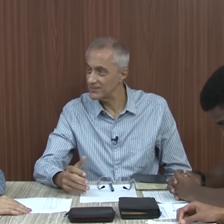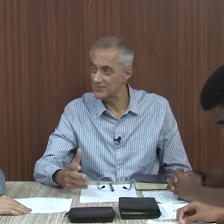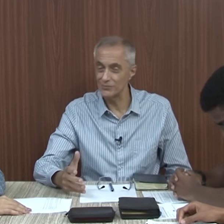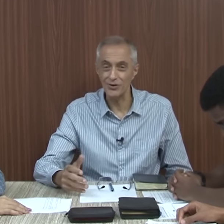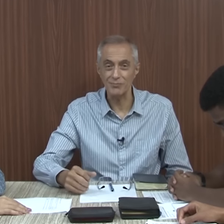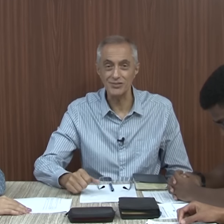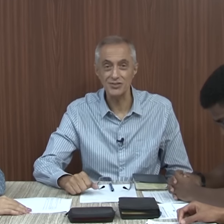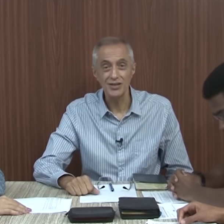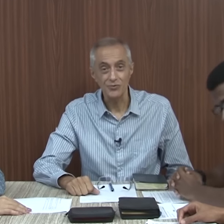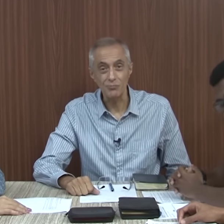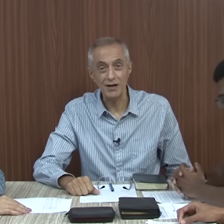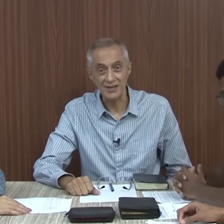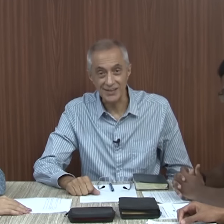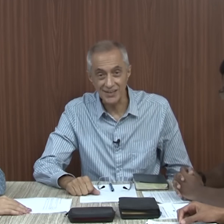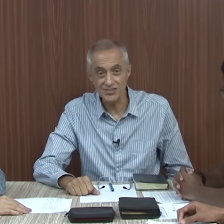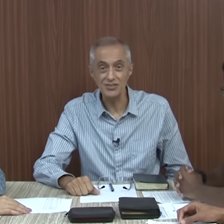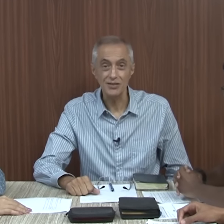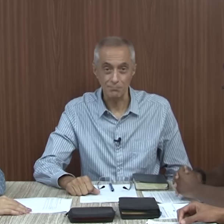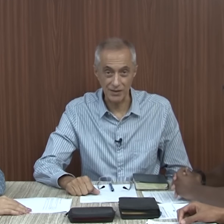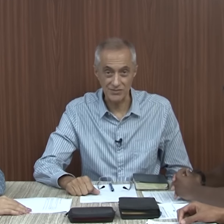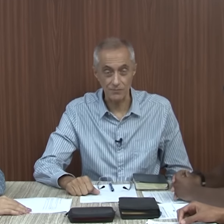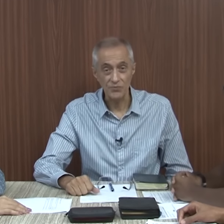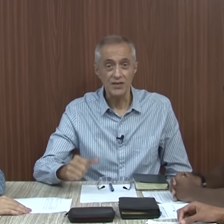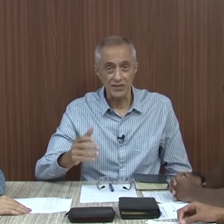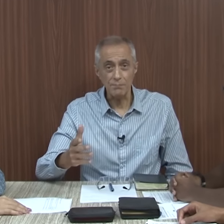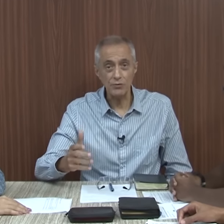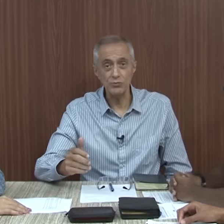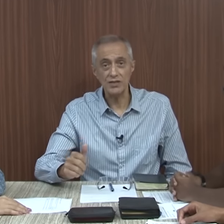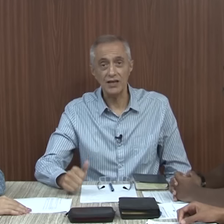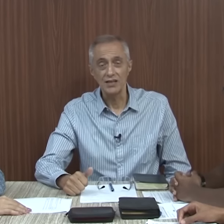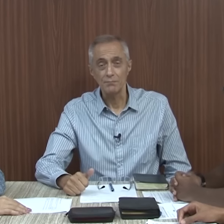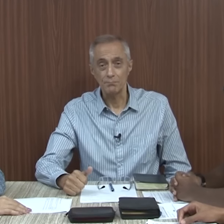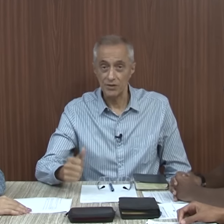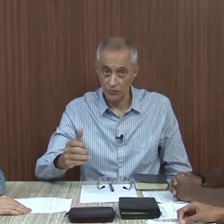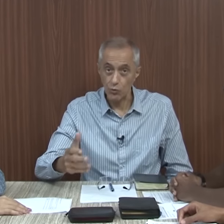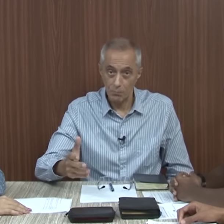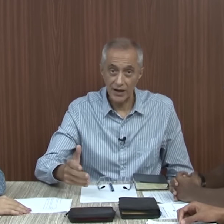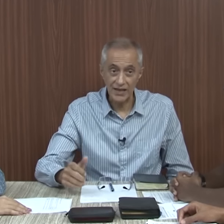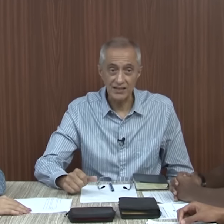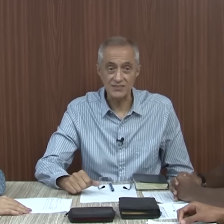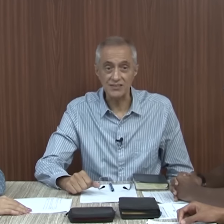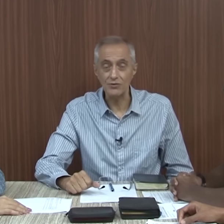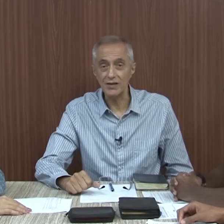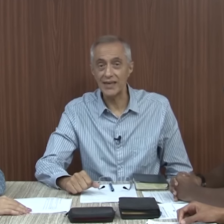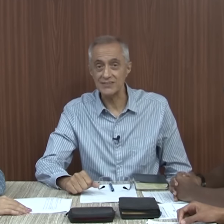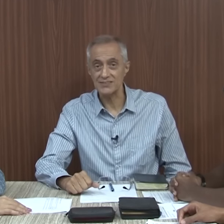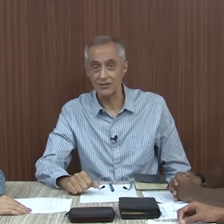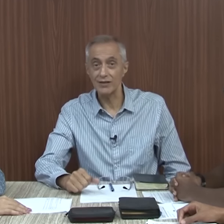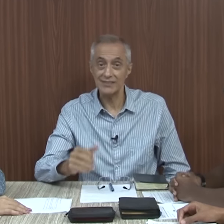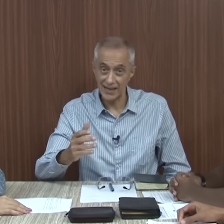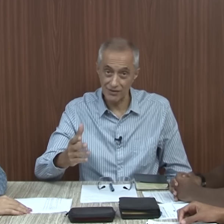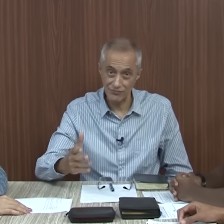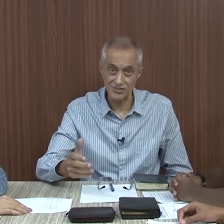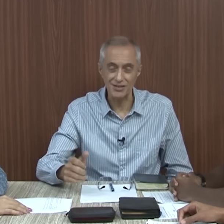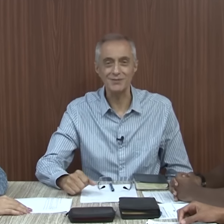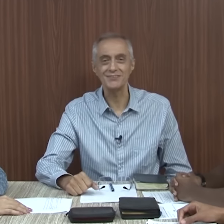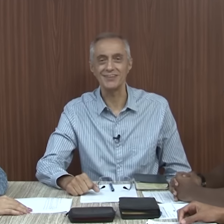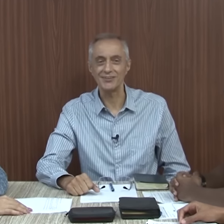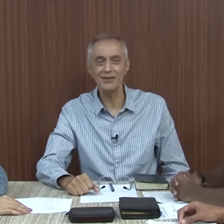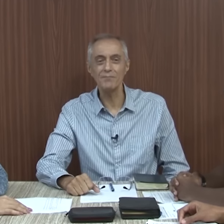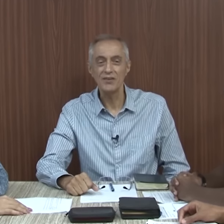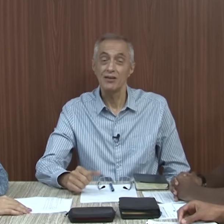dinâmica tem sido realmente uma grande bênção. E a pergunta que ficou para elas então é esta, não é? A tarefa,